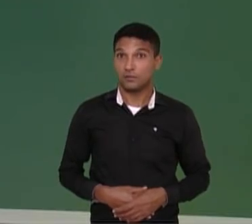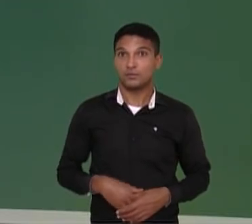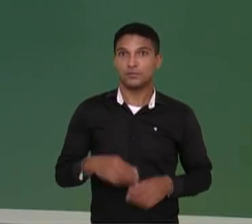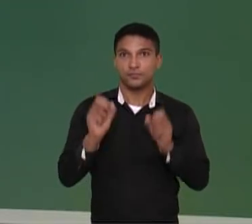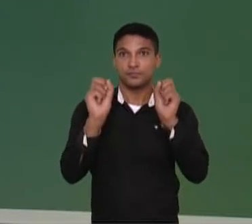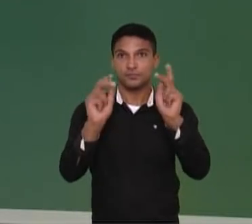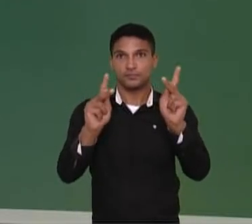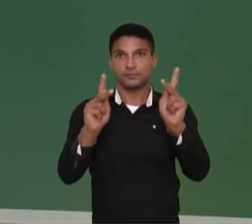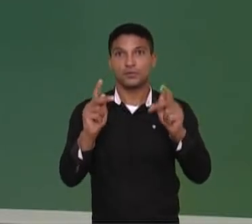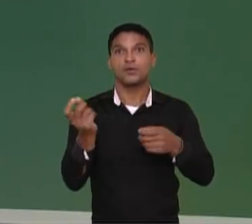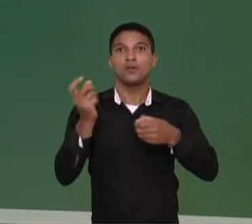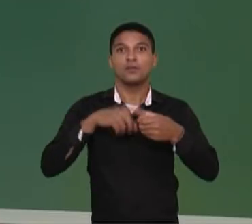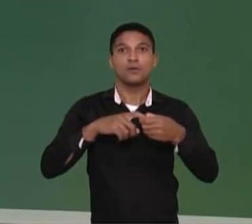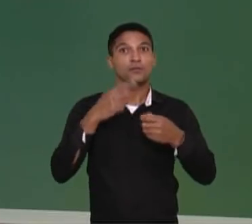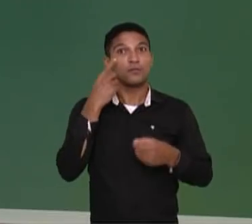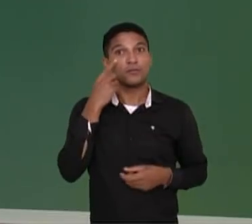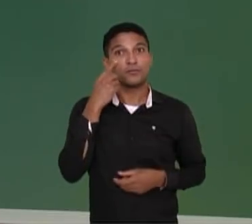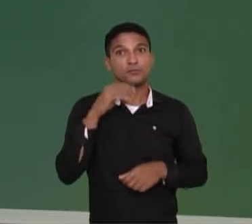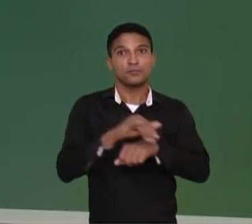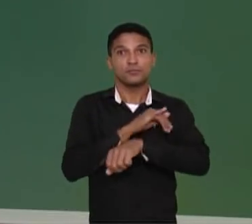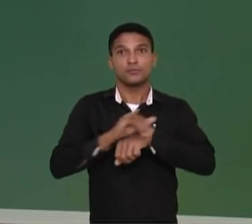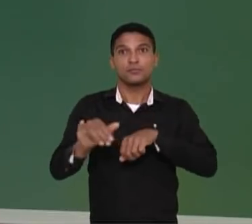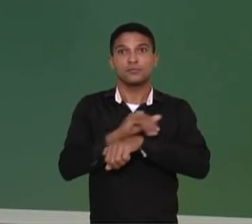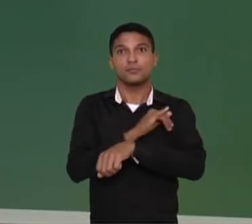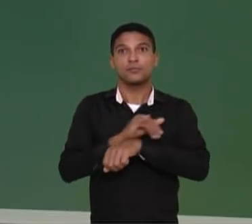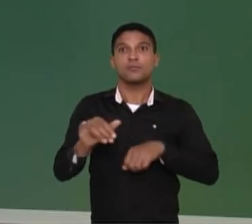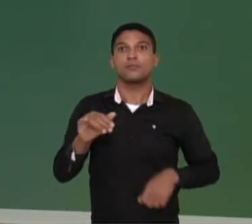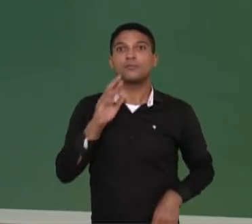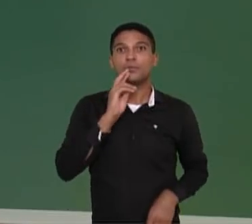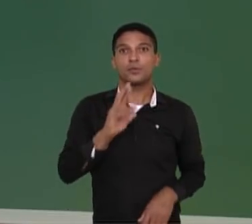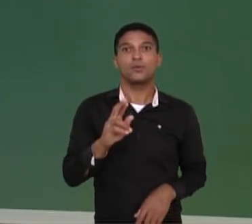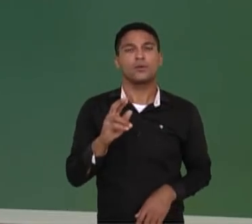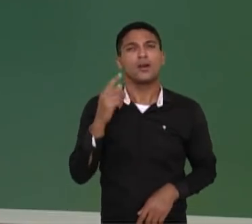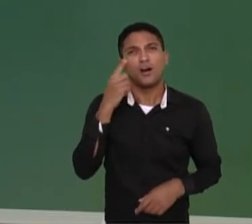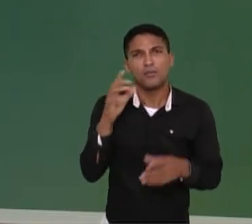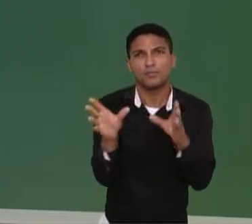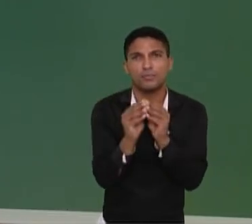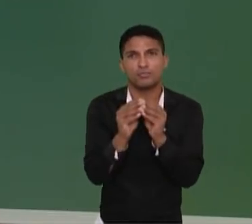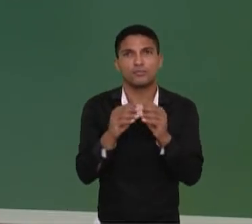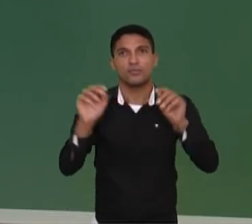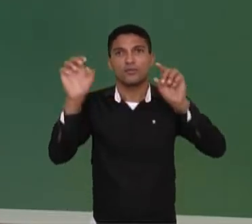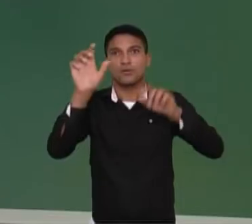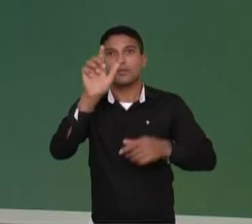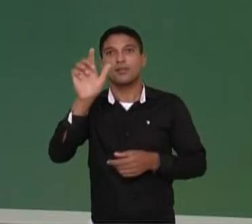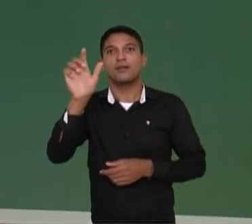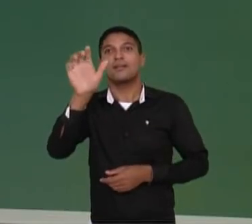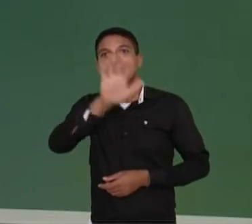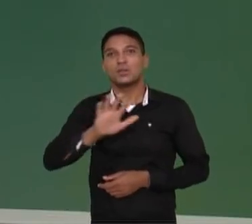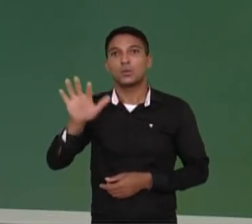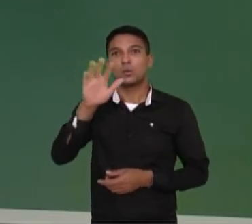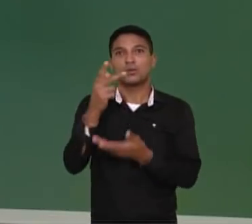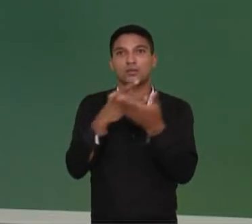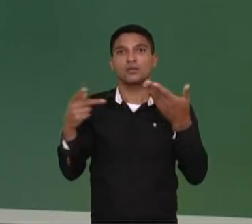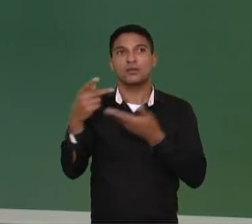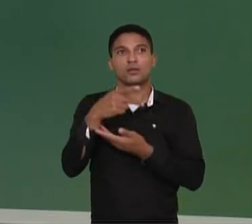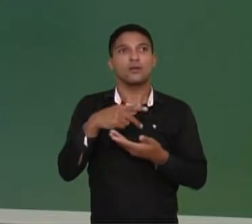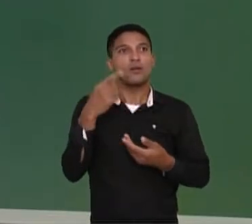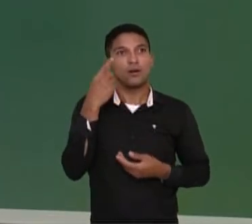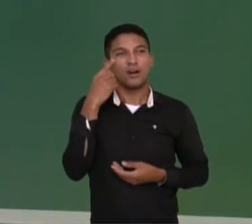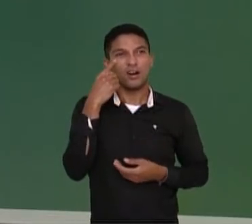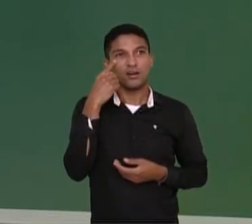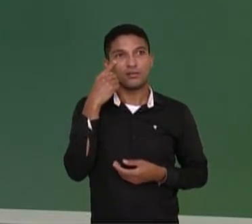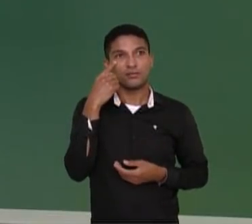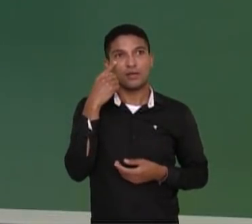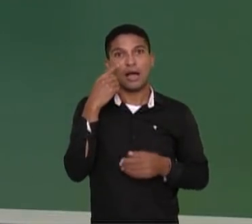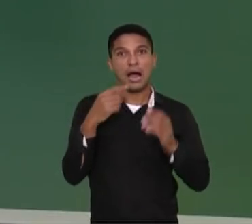Ok, gente? Voltando para a solução, eu vou dar uma simplificada nesse desenho, ok? Como? A altura do prédio, coloquei só uma barra